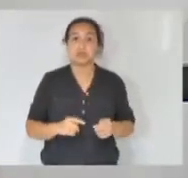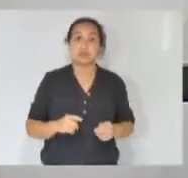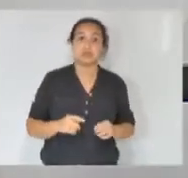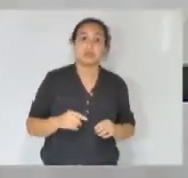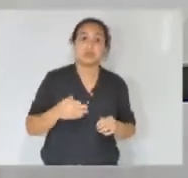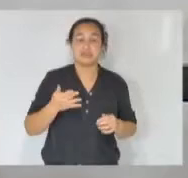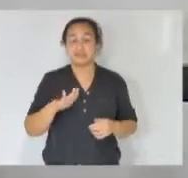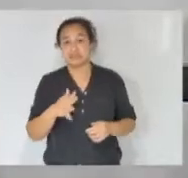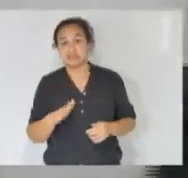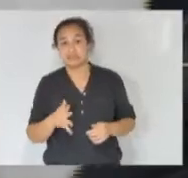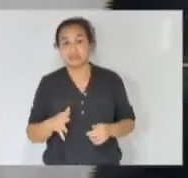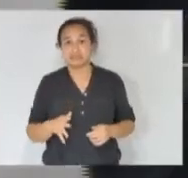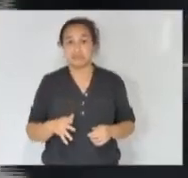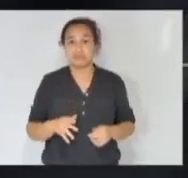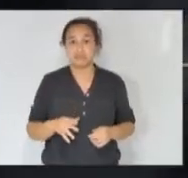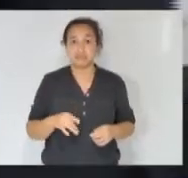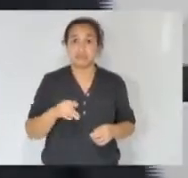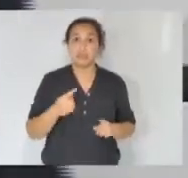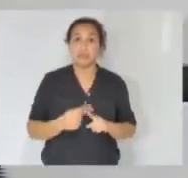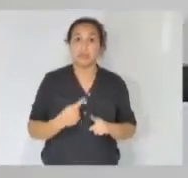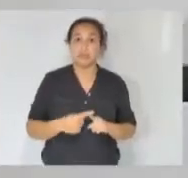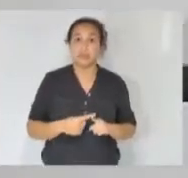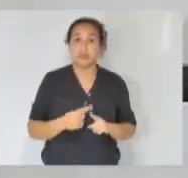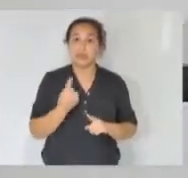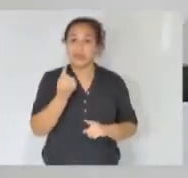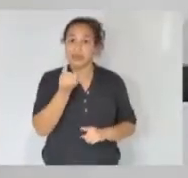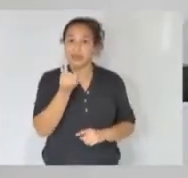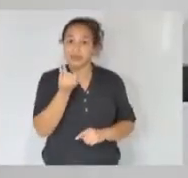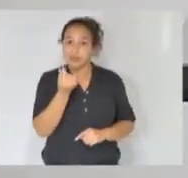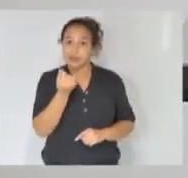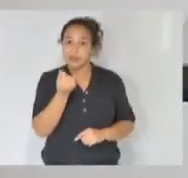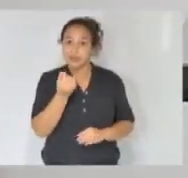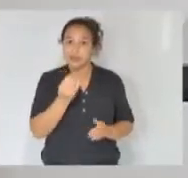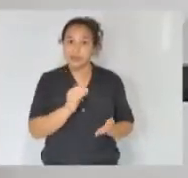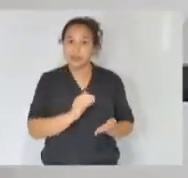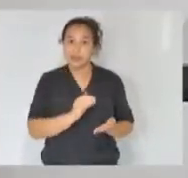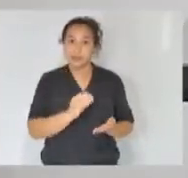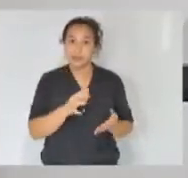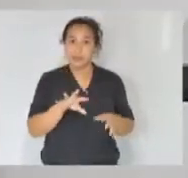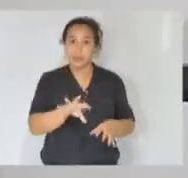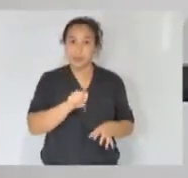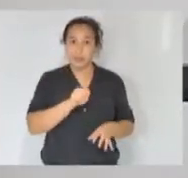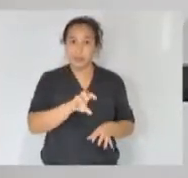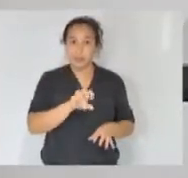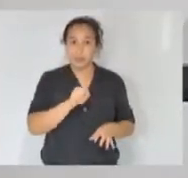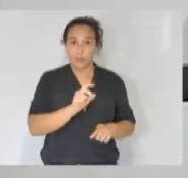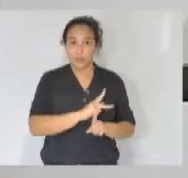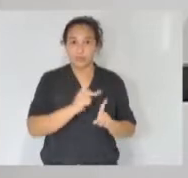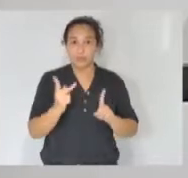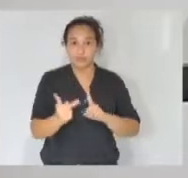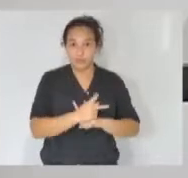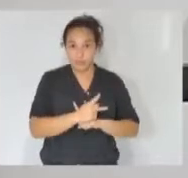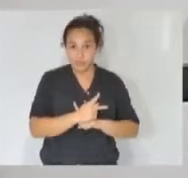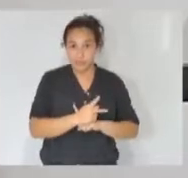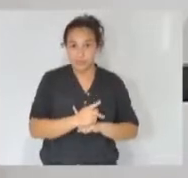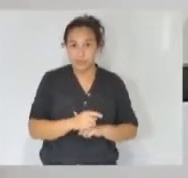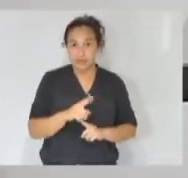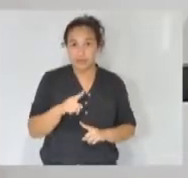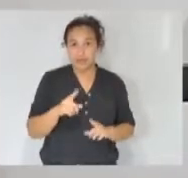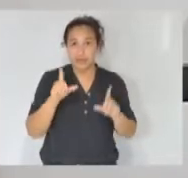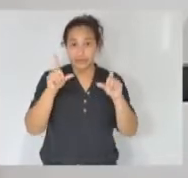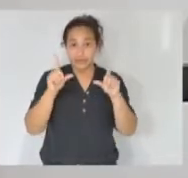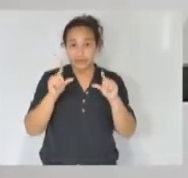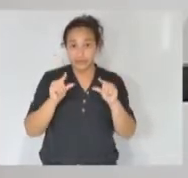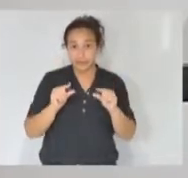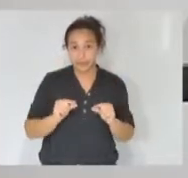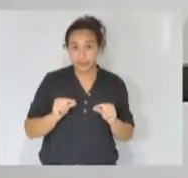ou menos, porque afinal, esse dinheiro ali que está sendo sugado pela Previdência, ele vai vir diluído